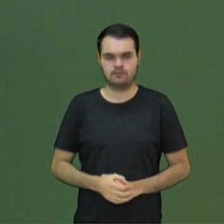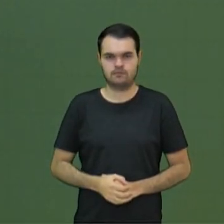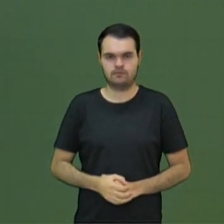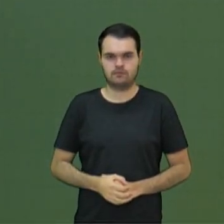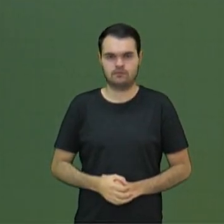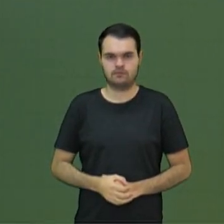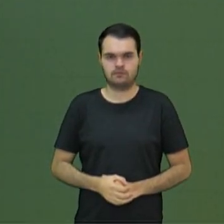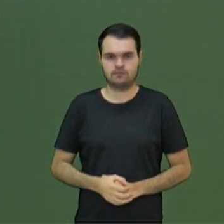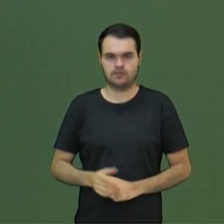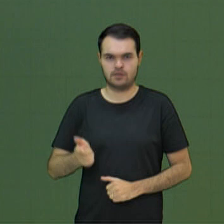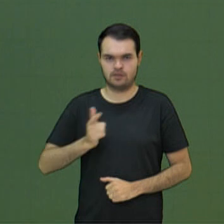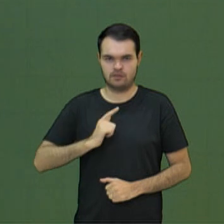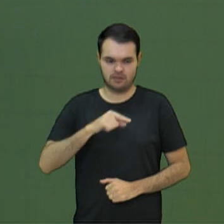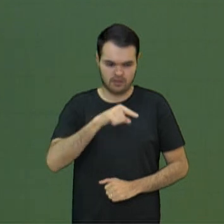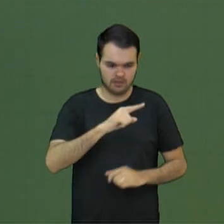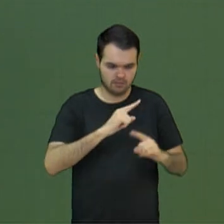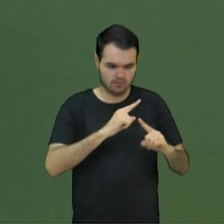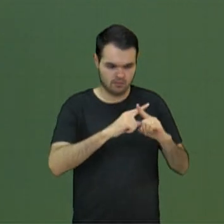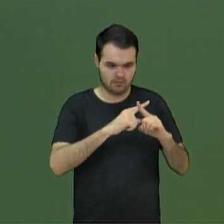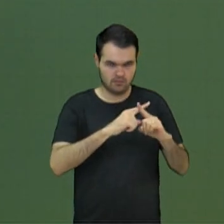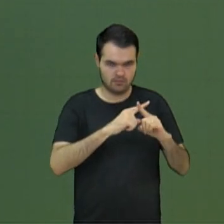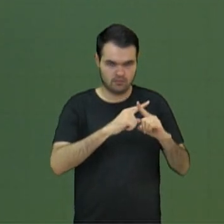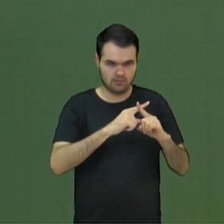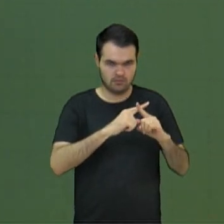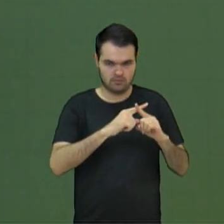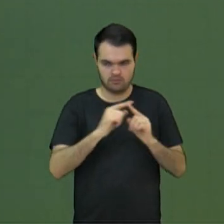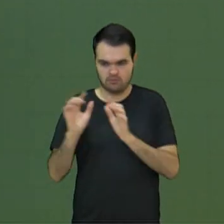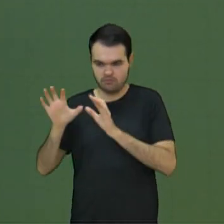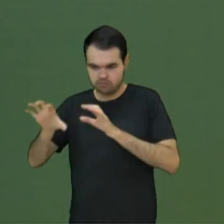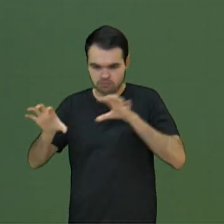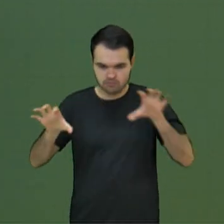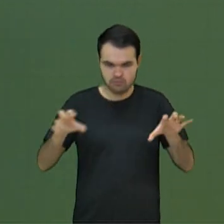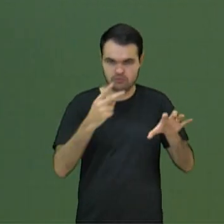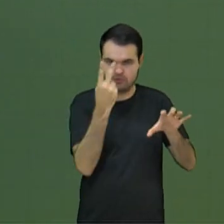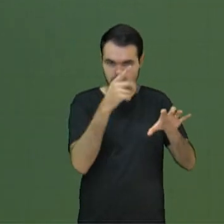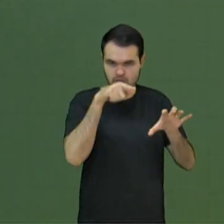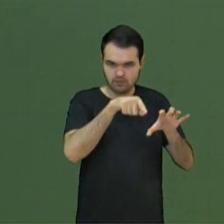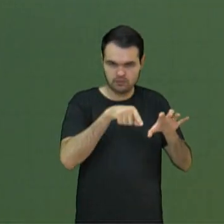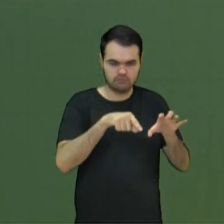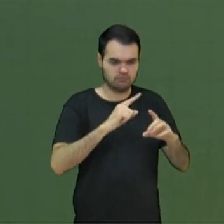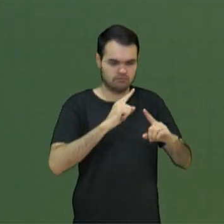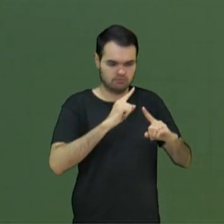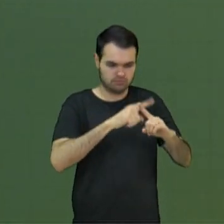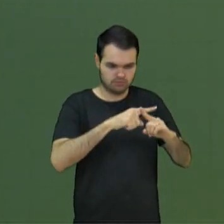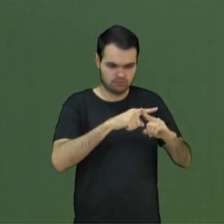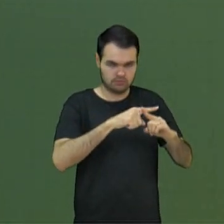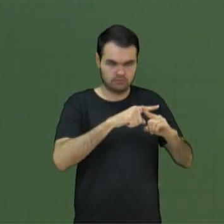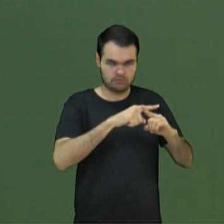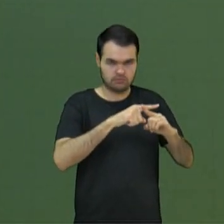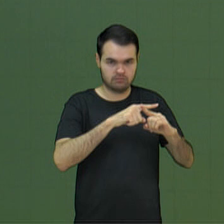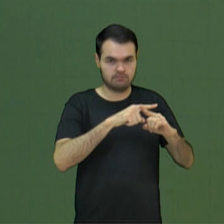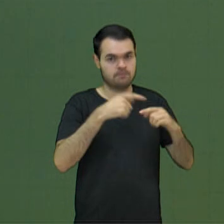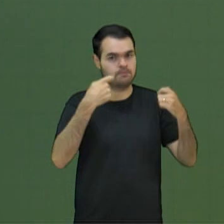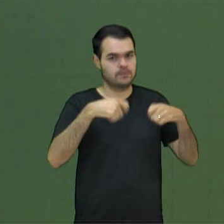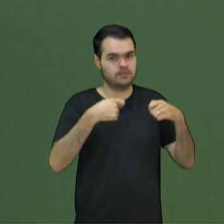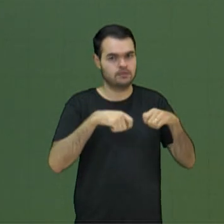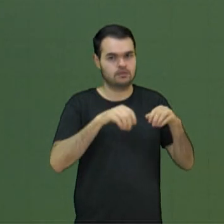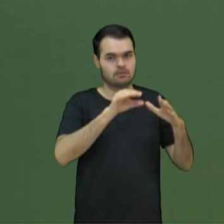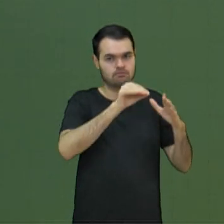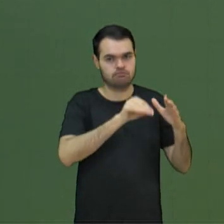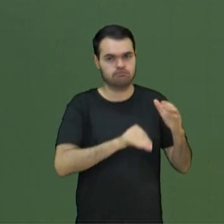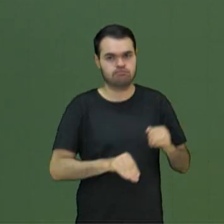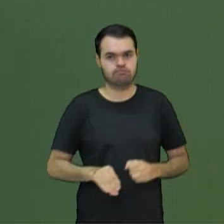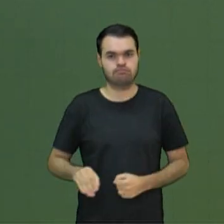Aqui tem uma multiplicação no segundo membro da equação. Se aqui está multiplicando, nós vamos ter que passar